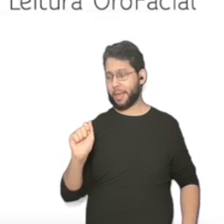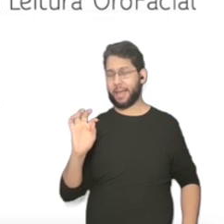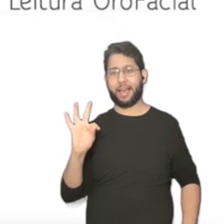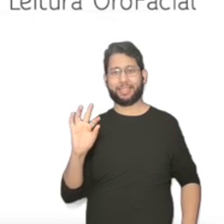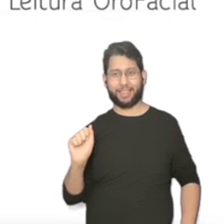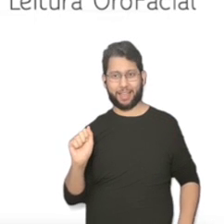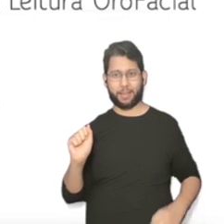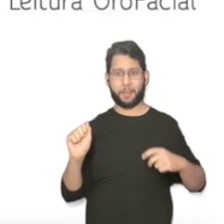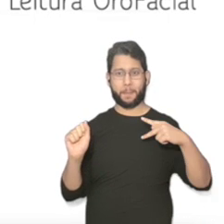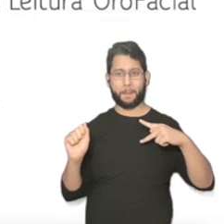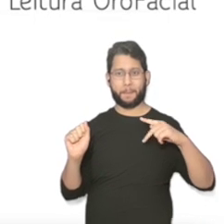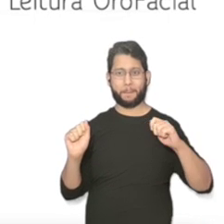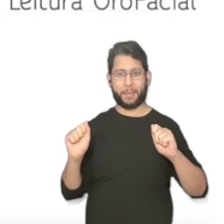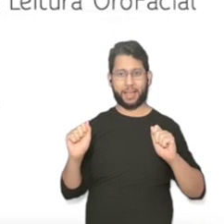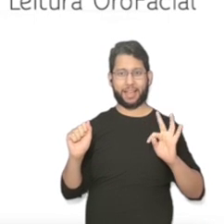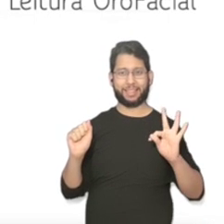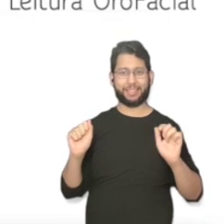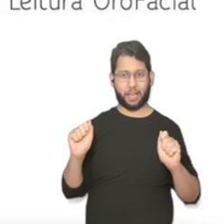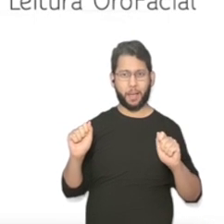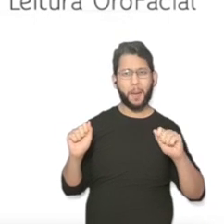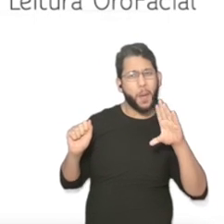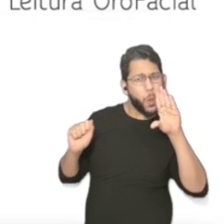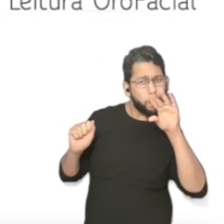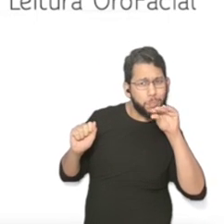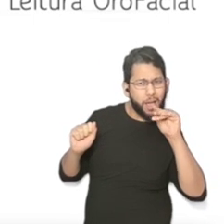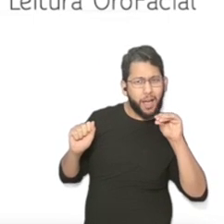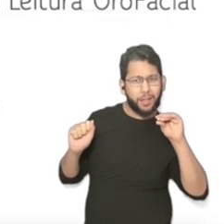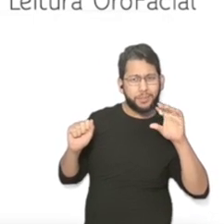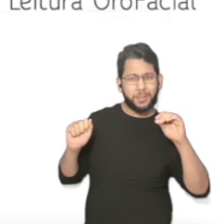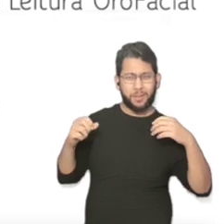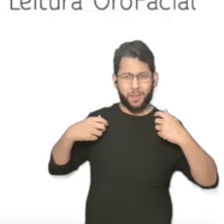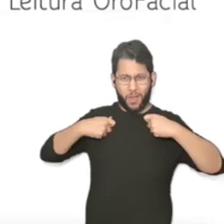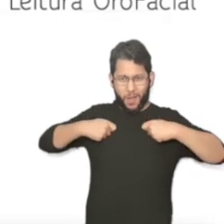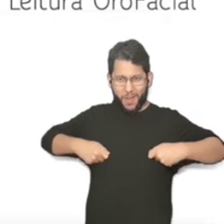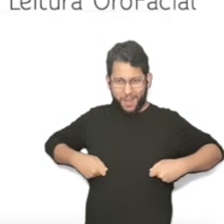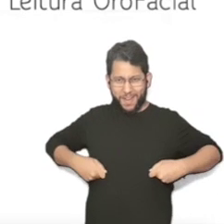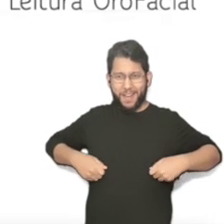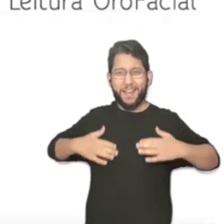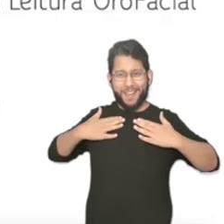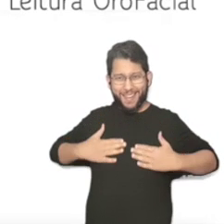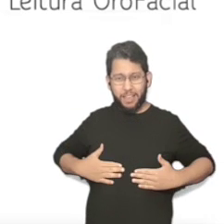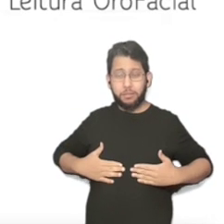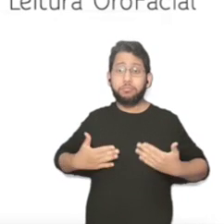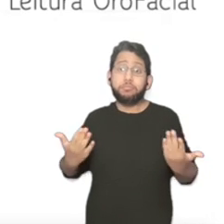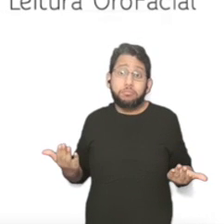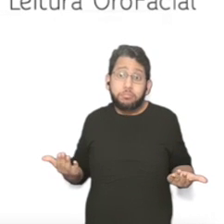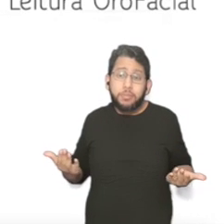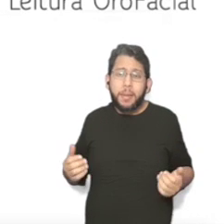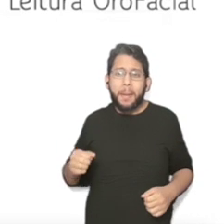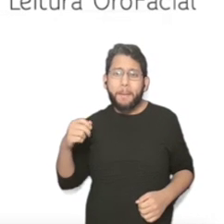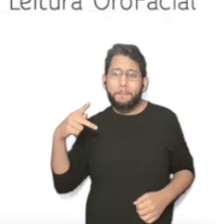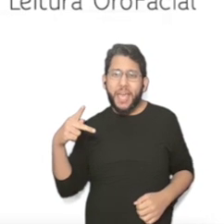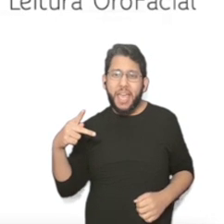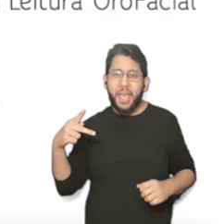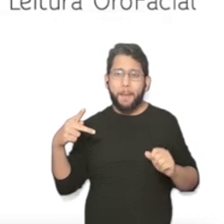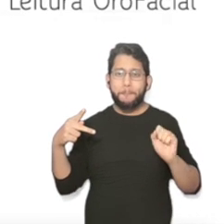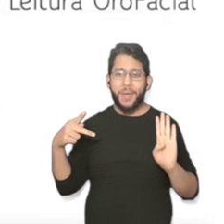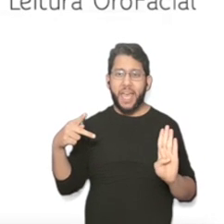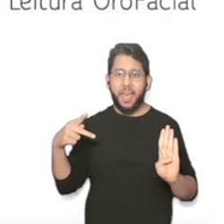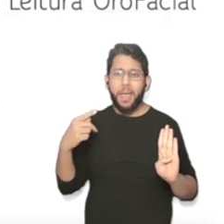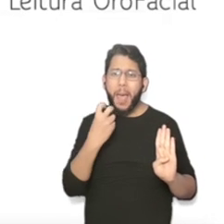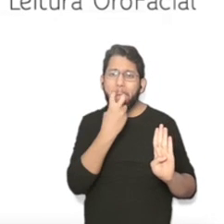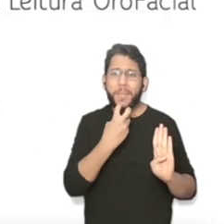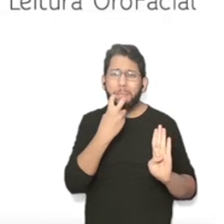fonemas bilabiais, né? Em que a articulação dessas sílabas vão ser realizadas da mesma